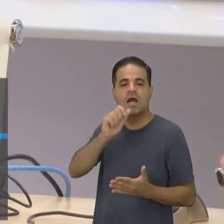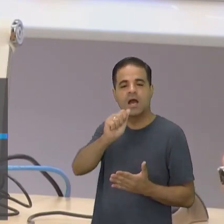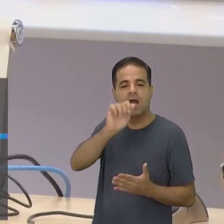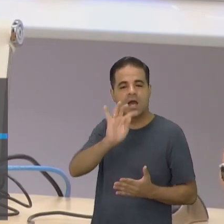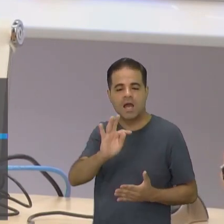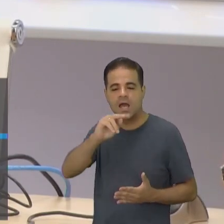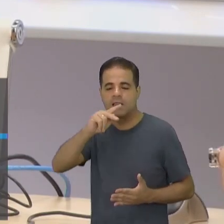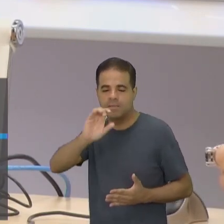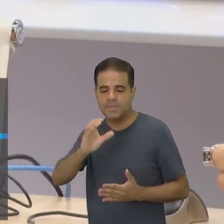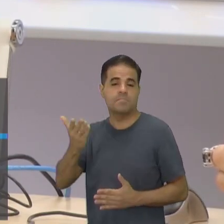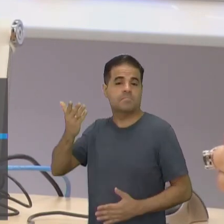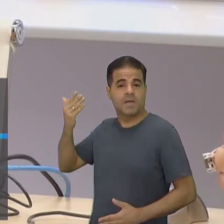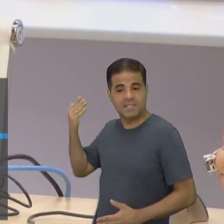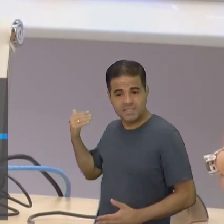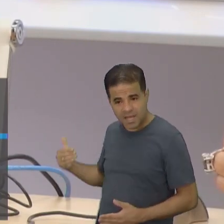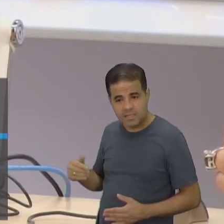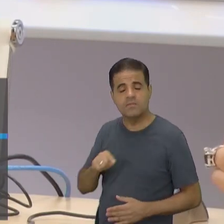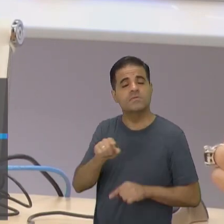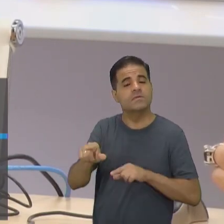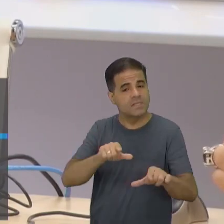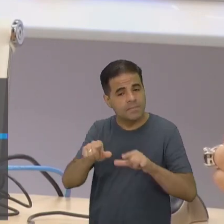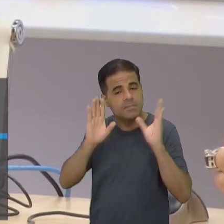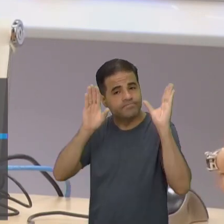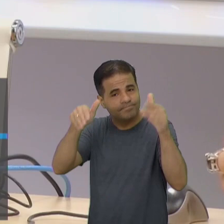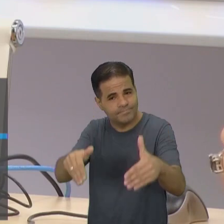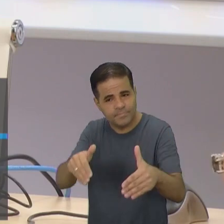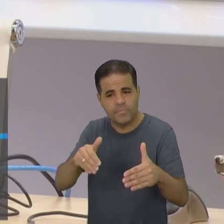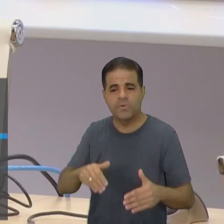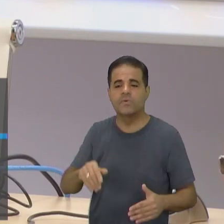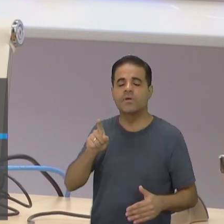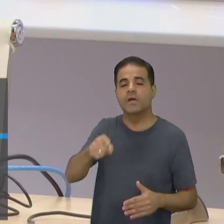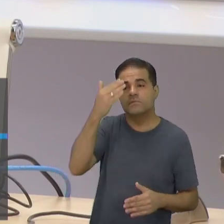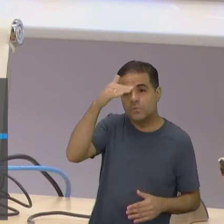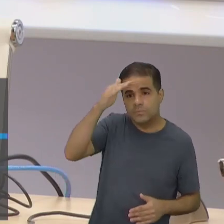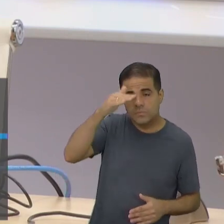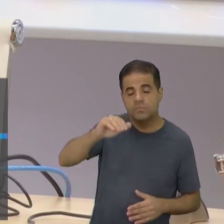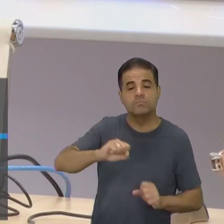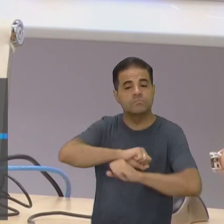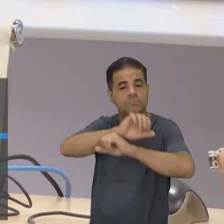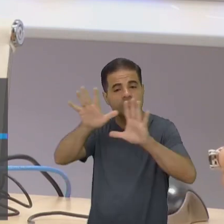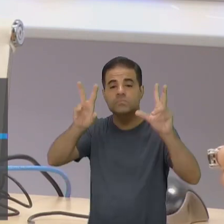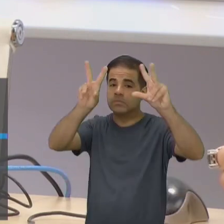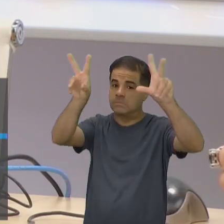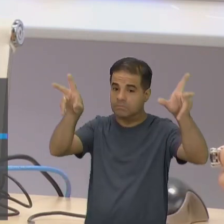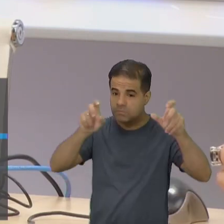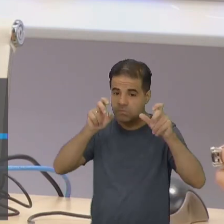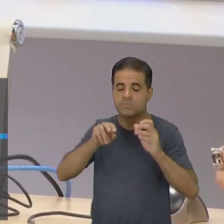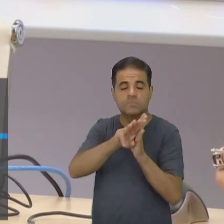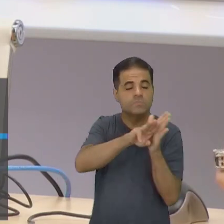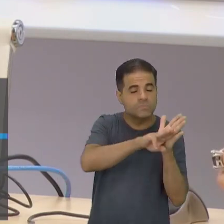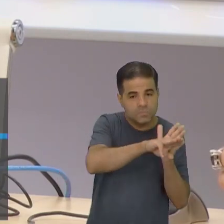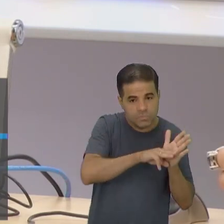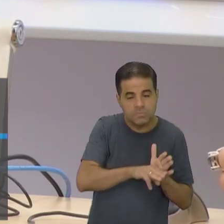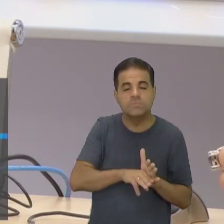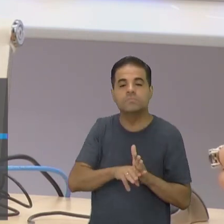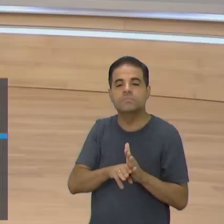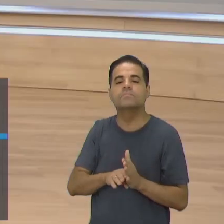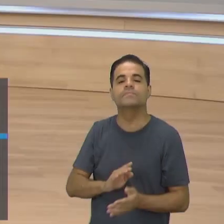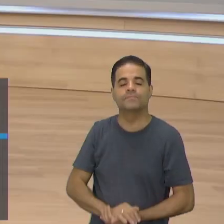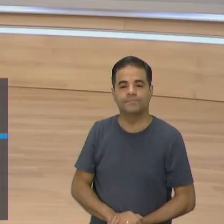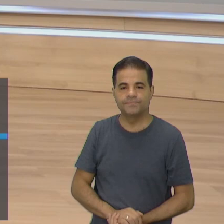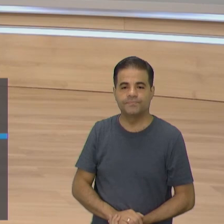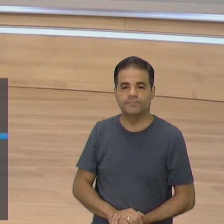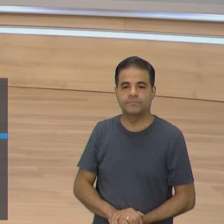ATPC passada. Então, você vai trabalhar essa questão da compreensão desse tema através da metodologia rotação por